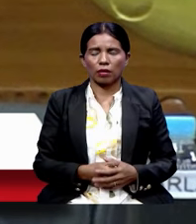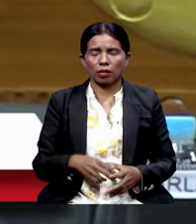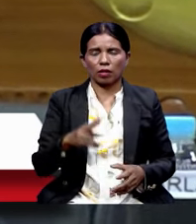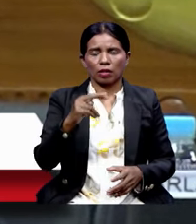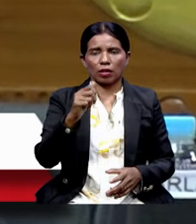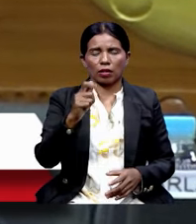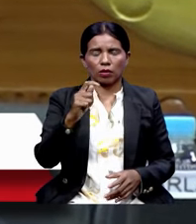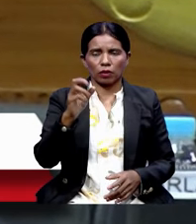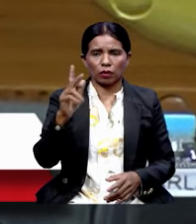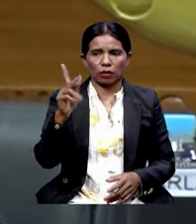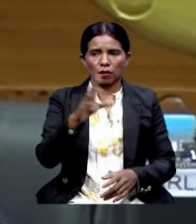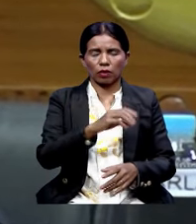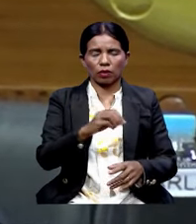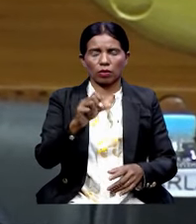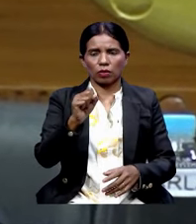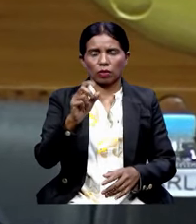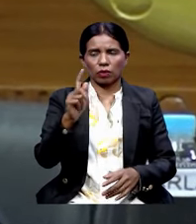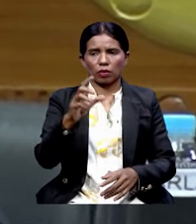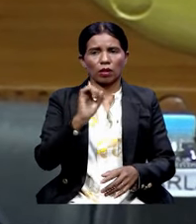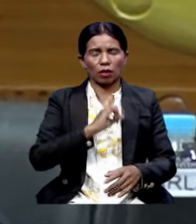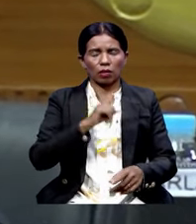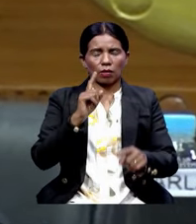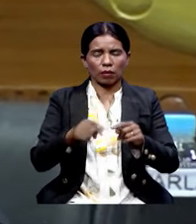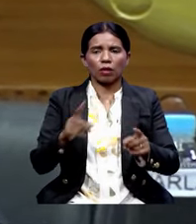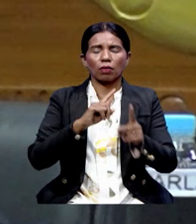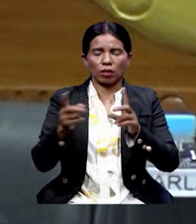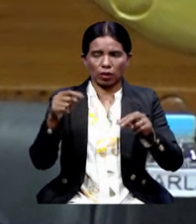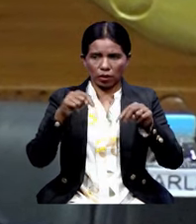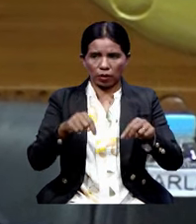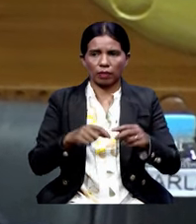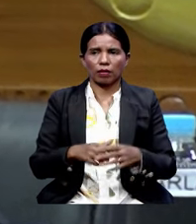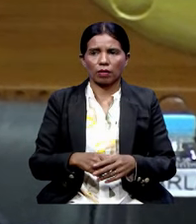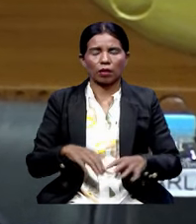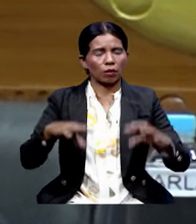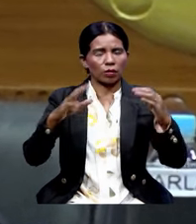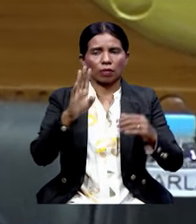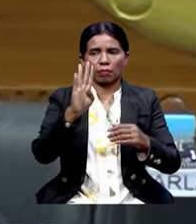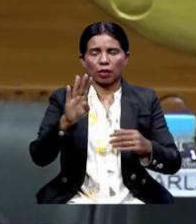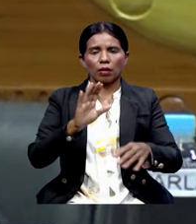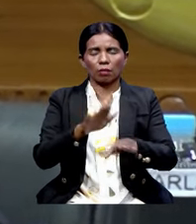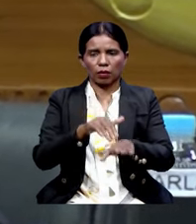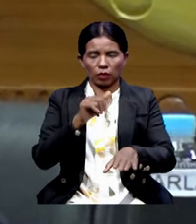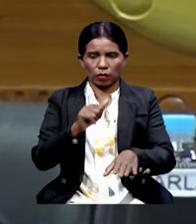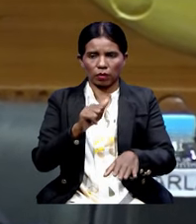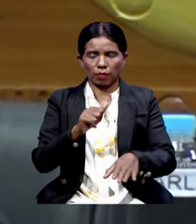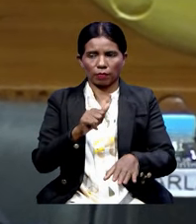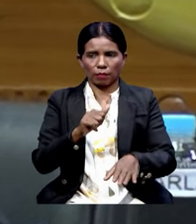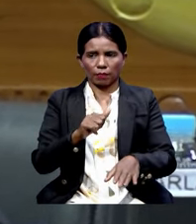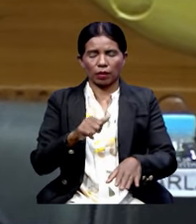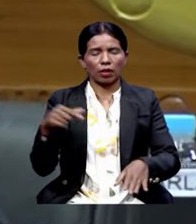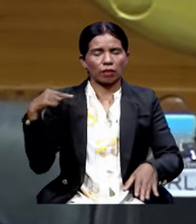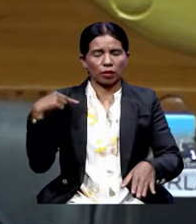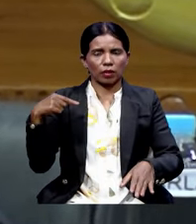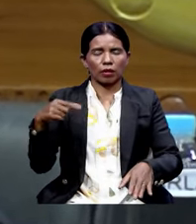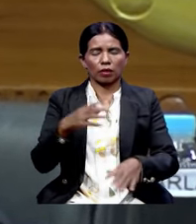ia citrana, ho bijai suna. Haula bela dianta batida hene, detalya, komisaun be bolona kabinete frontera